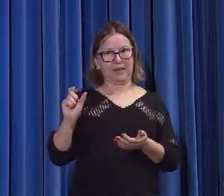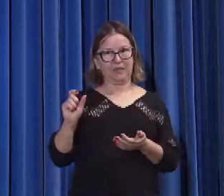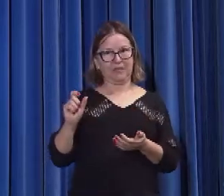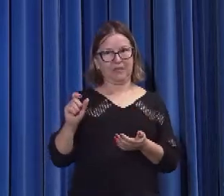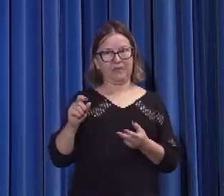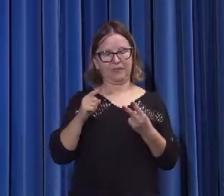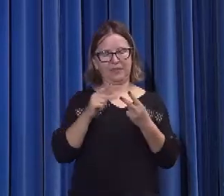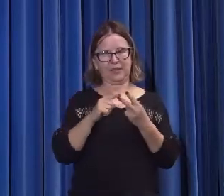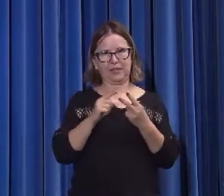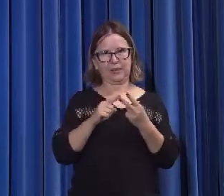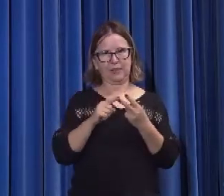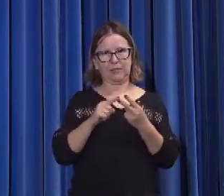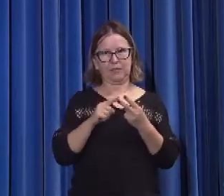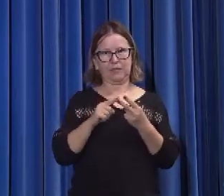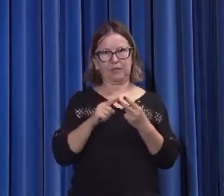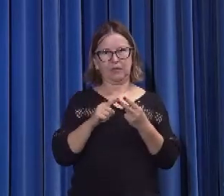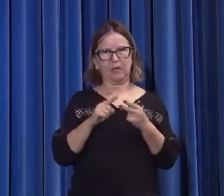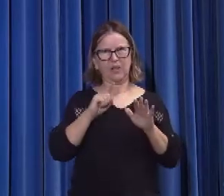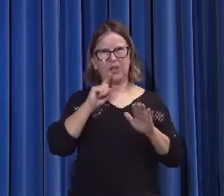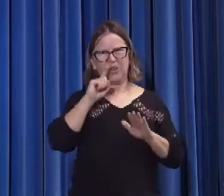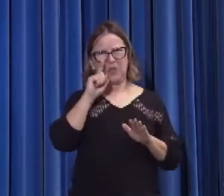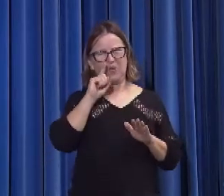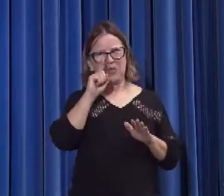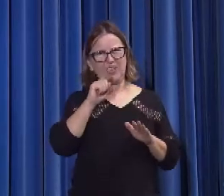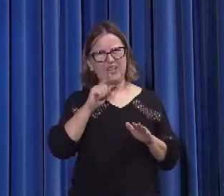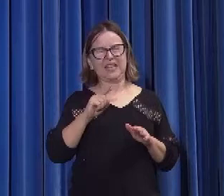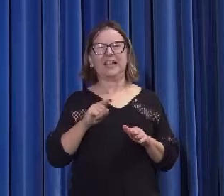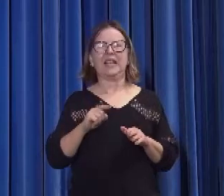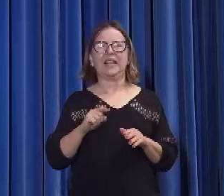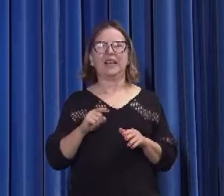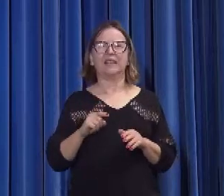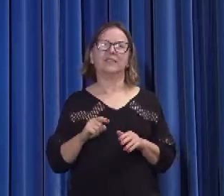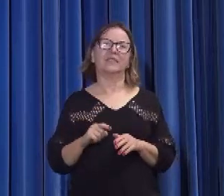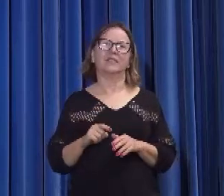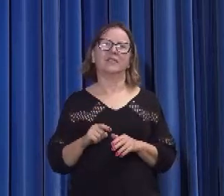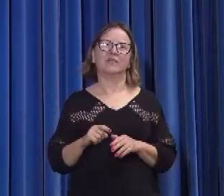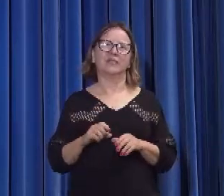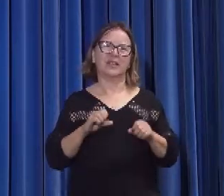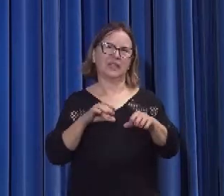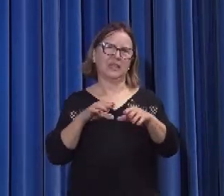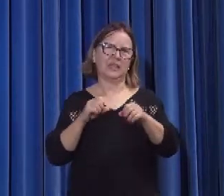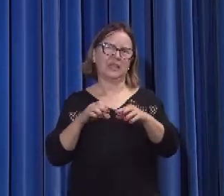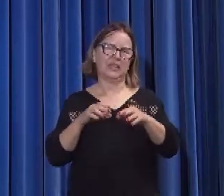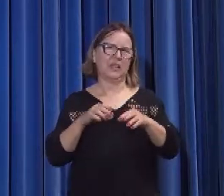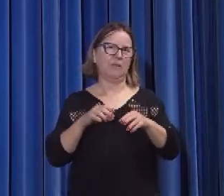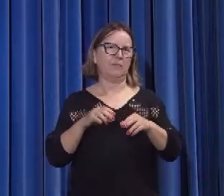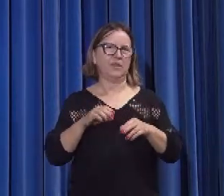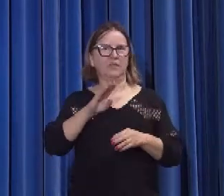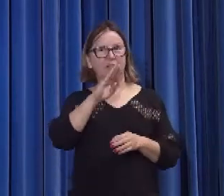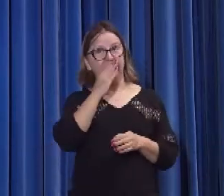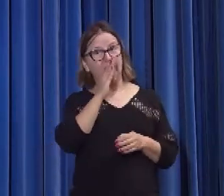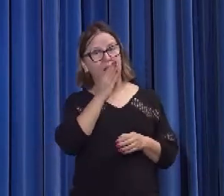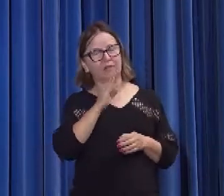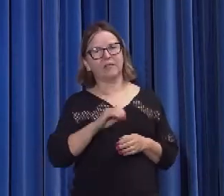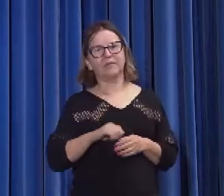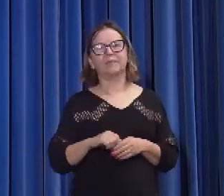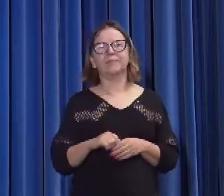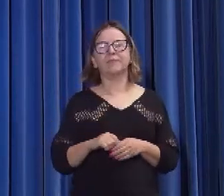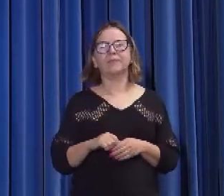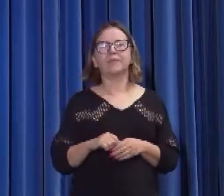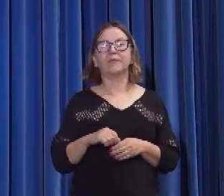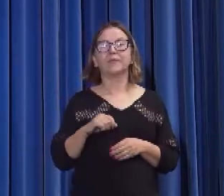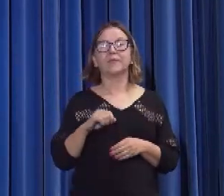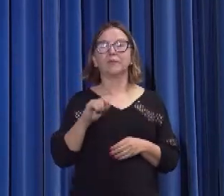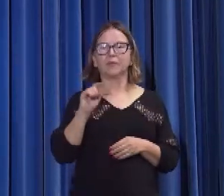com superstições, com mitos religiosos. E que você precisa compreender o